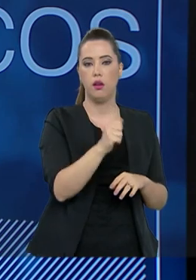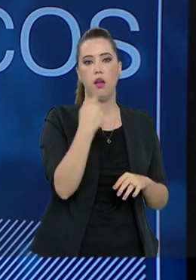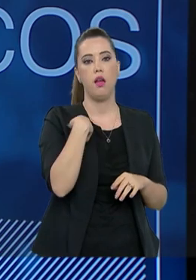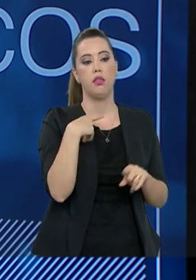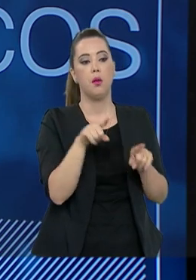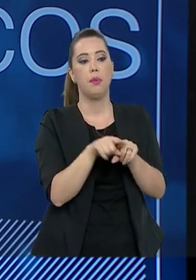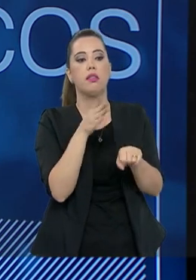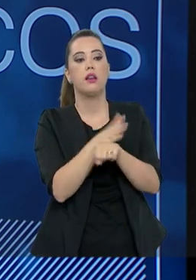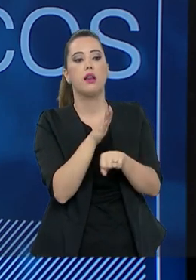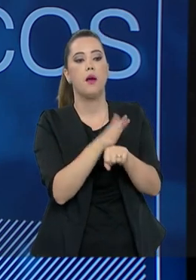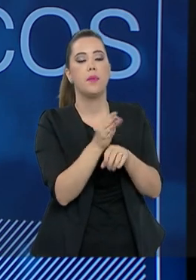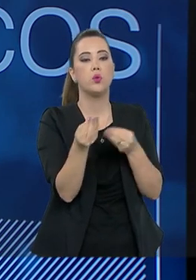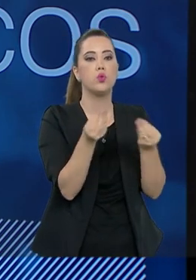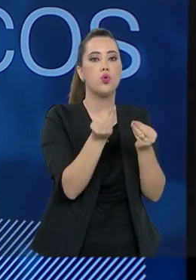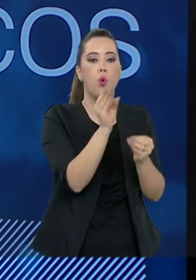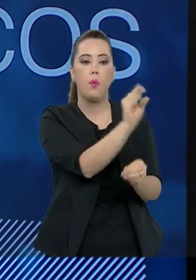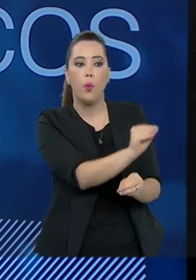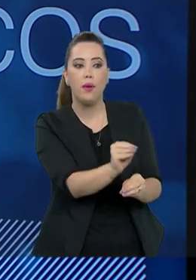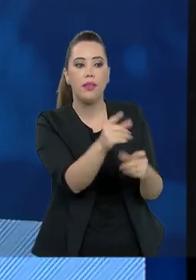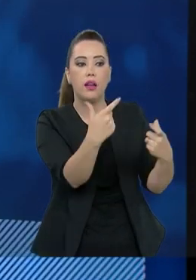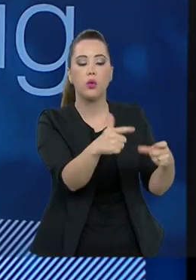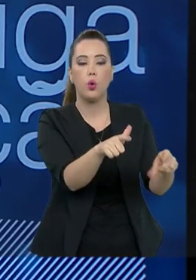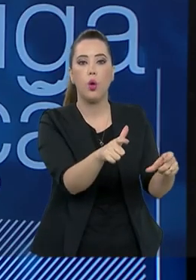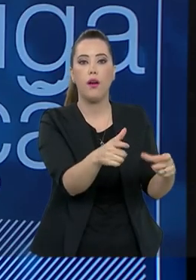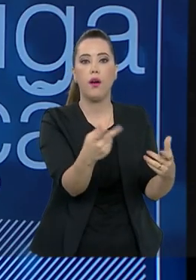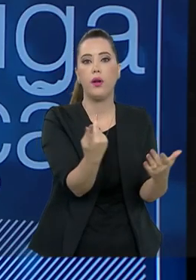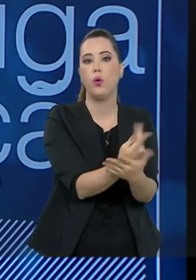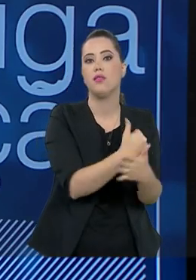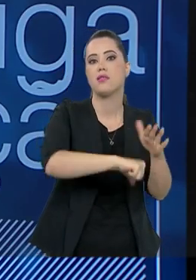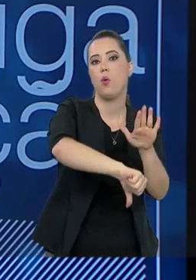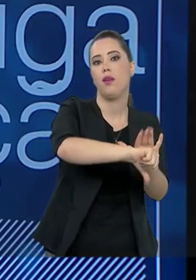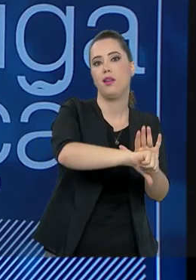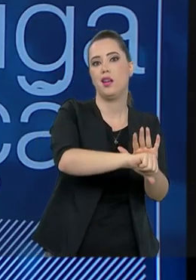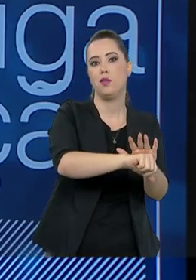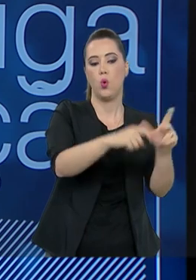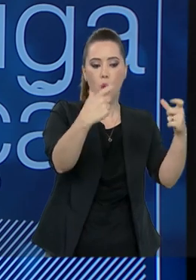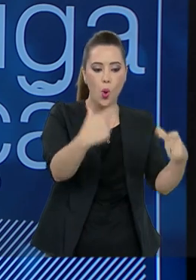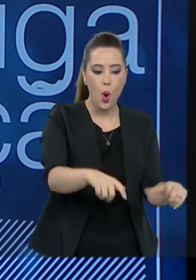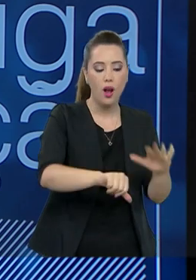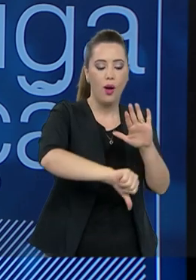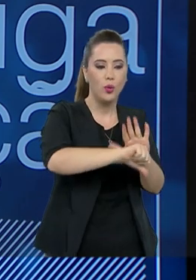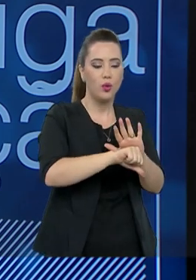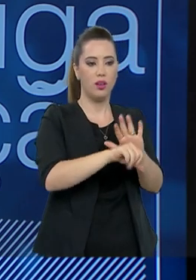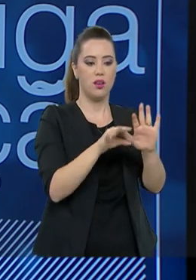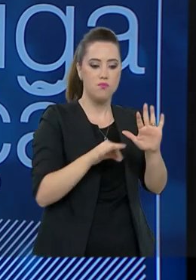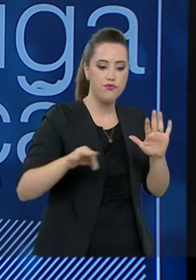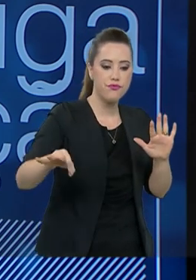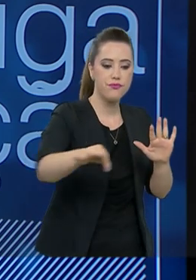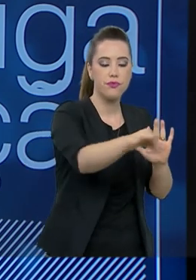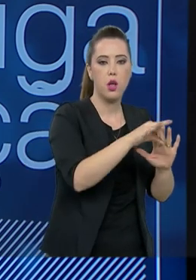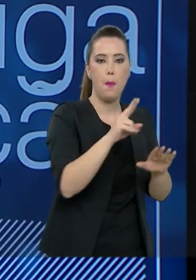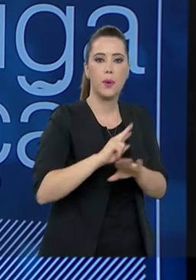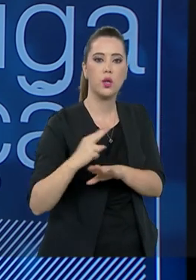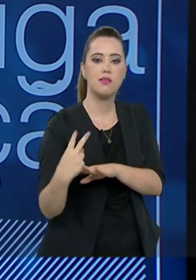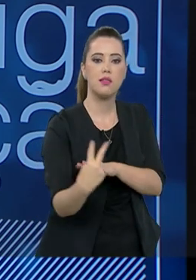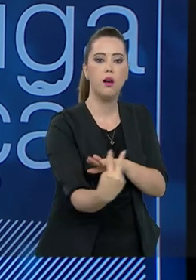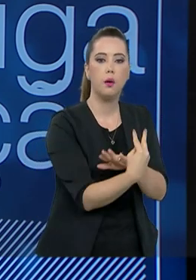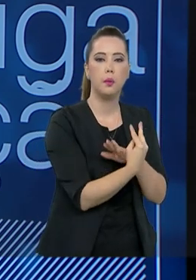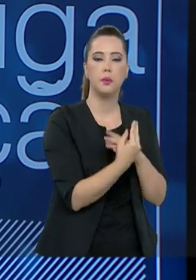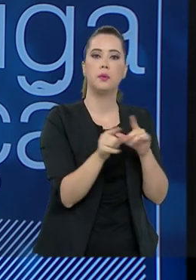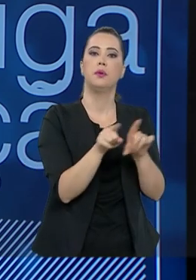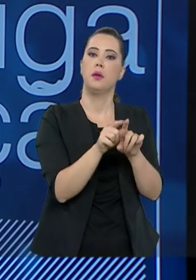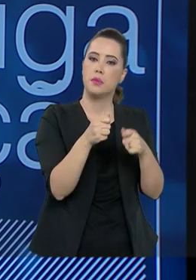crime, preservação de local de crime, perícia no local de crime, que é outro aspecto muito importante desse trabalho, e, por fim, a realização do exame